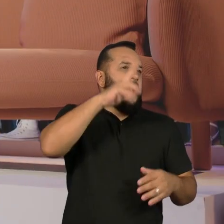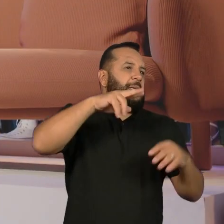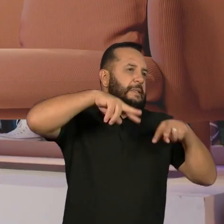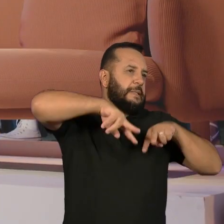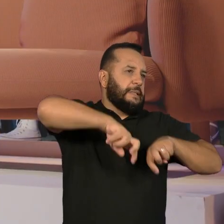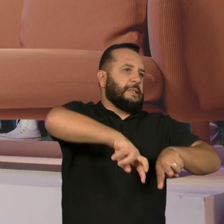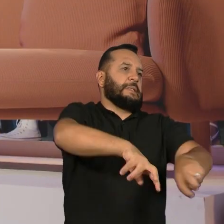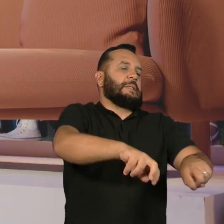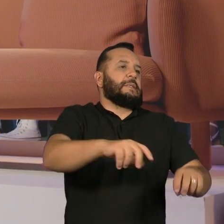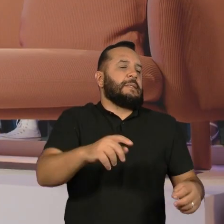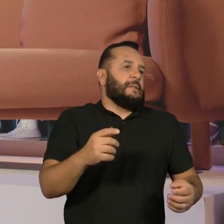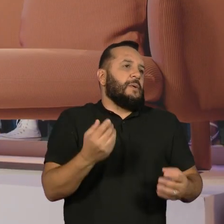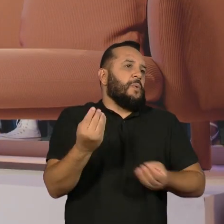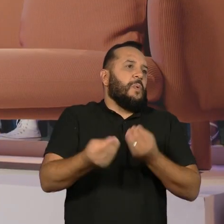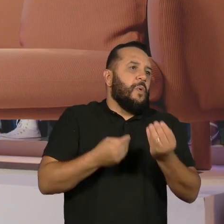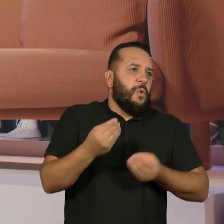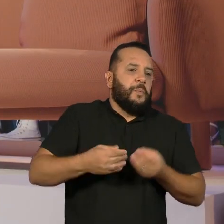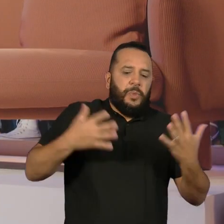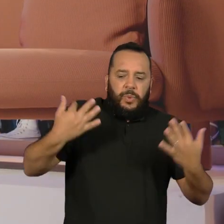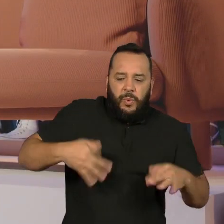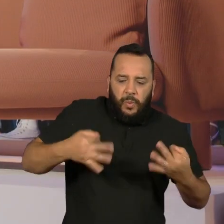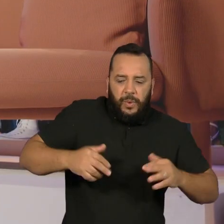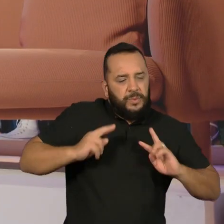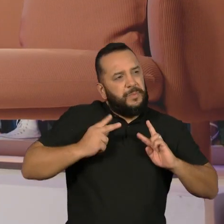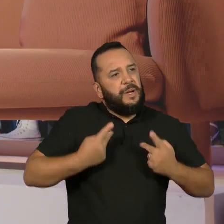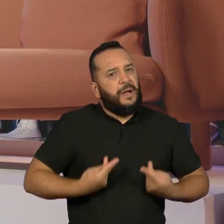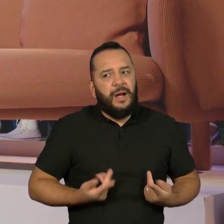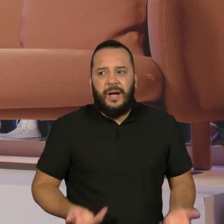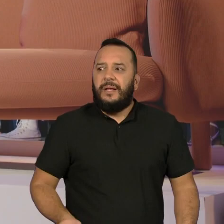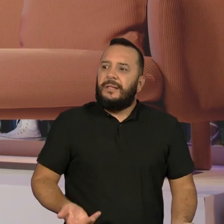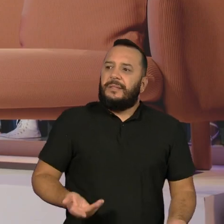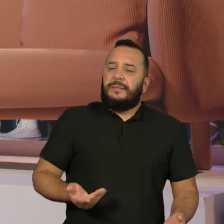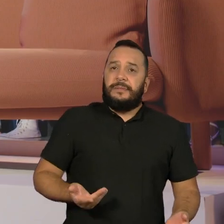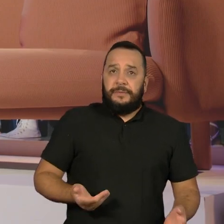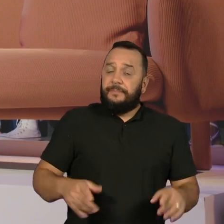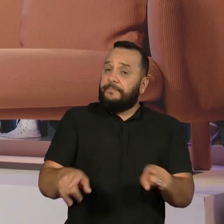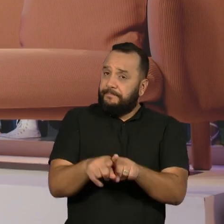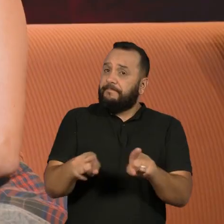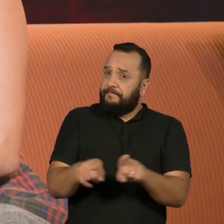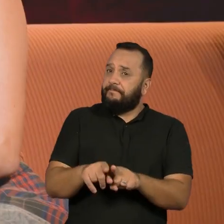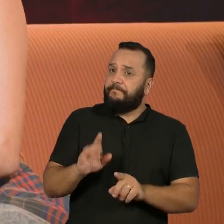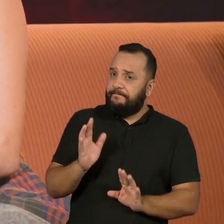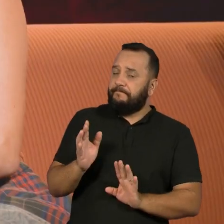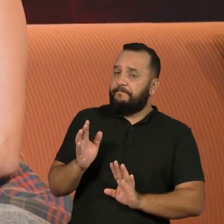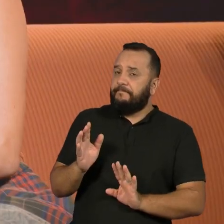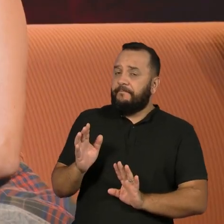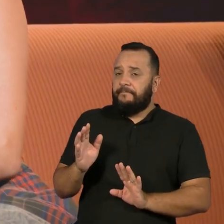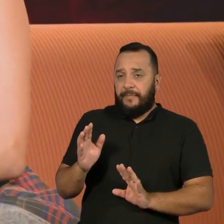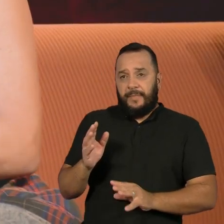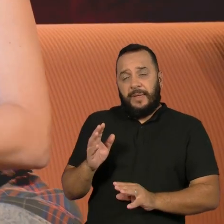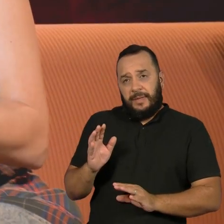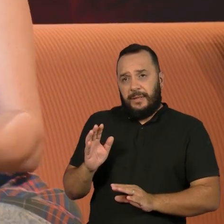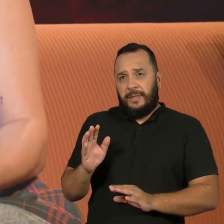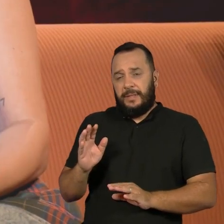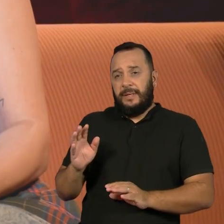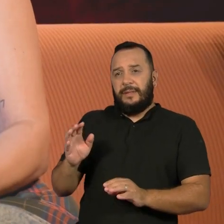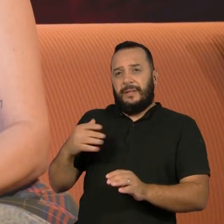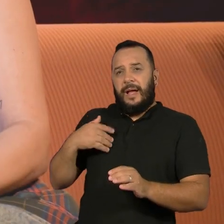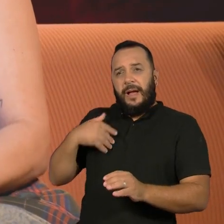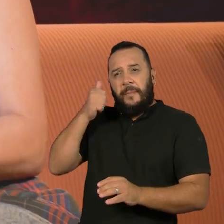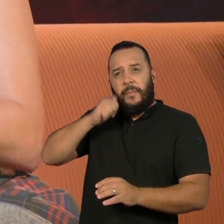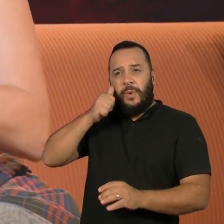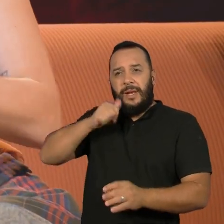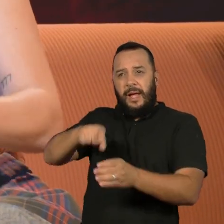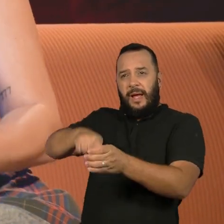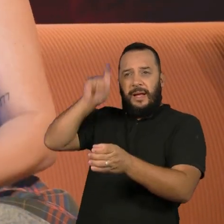complexidade das dores humanas. Das dores humanas, totalmente. E da coisa também da emancipação da mulher,